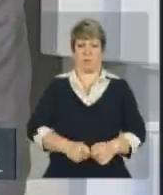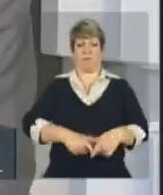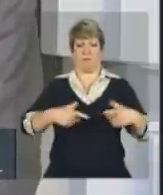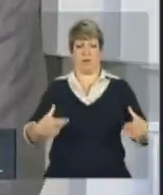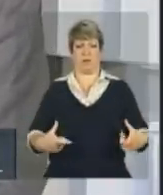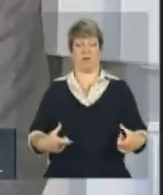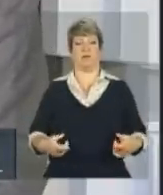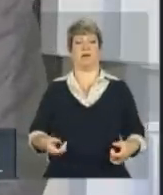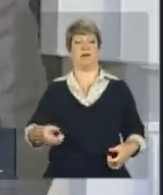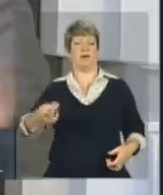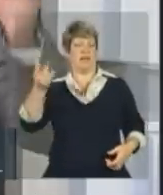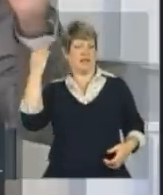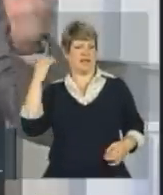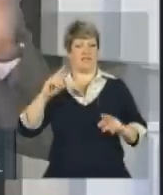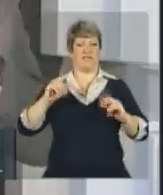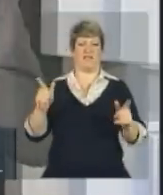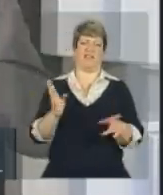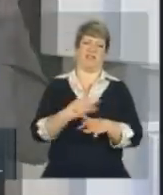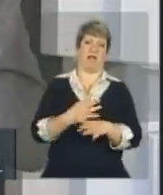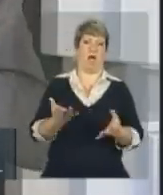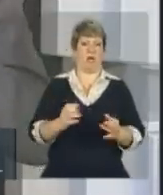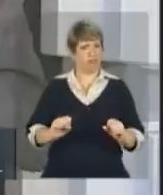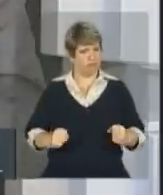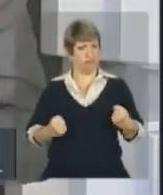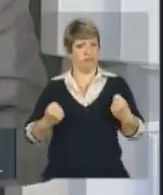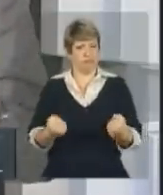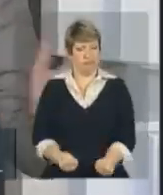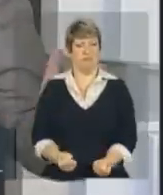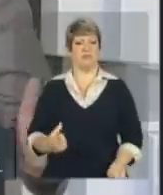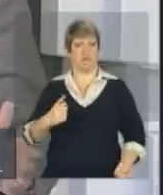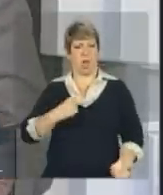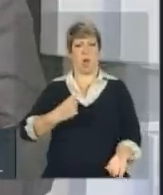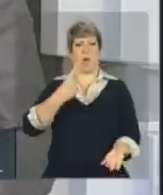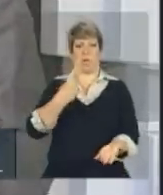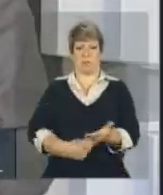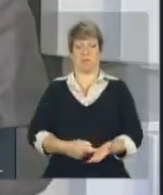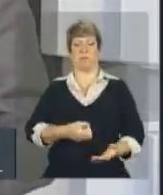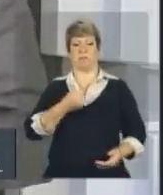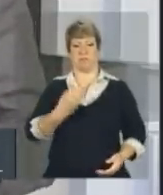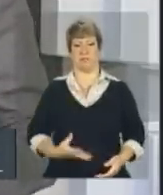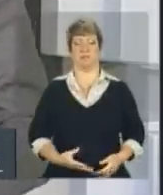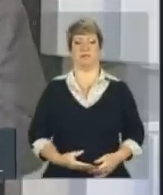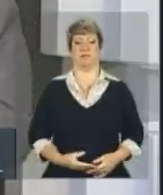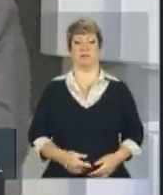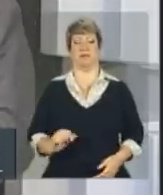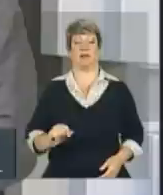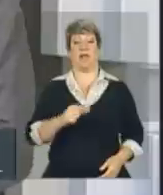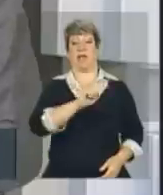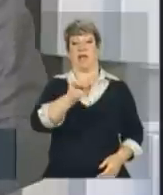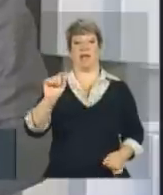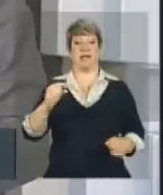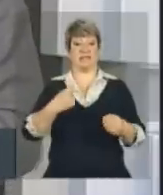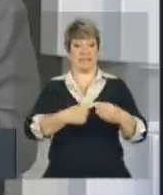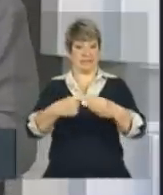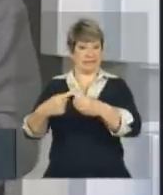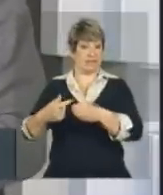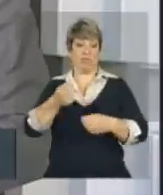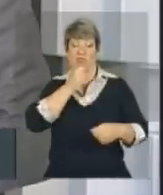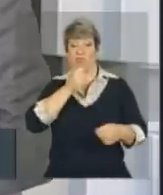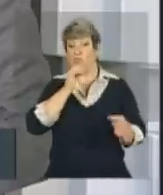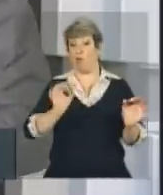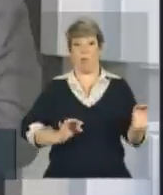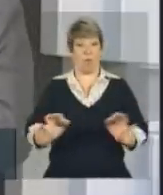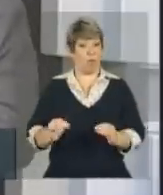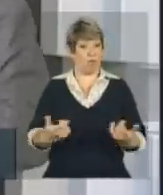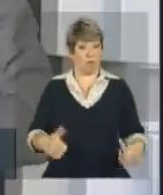dos dirigentes. É óbvio que alguém vai chamar atenção para um contra-exemplo, né? Aquela cidade que ainda não se